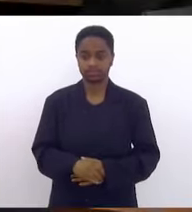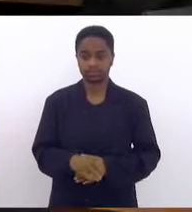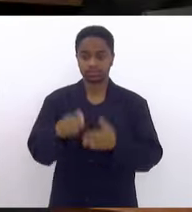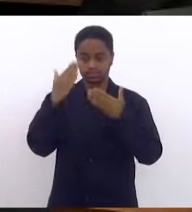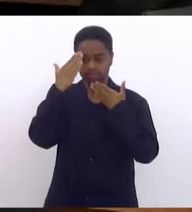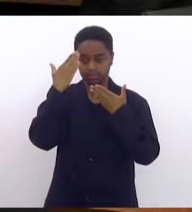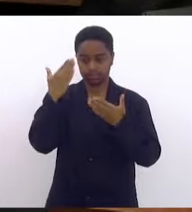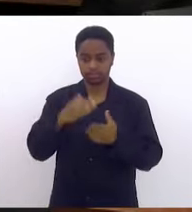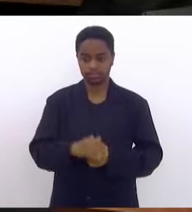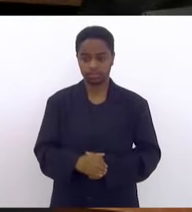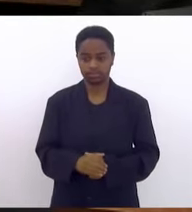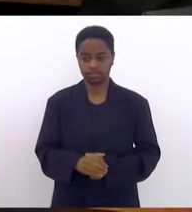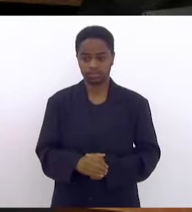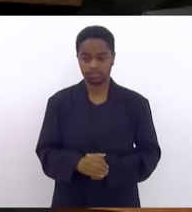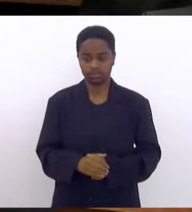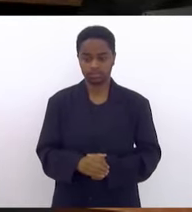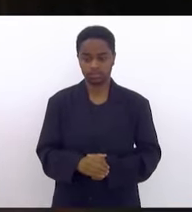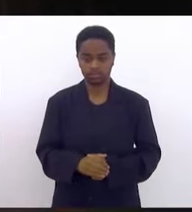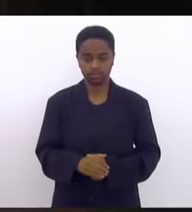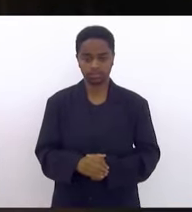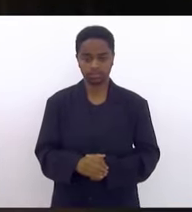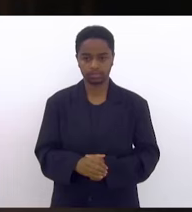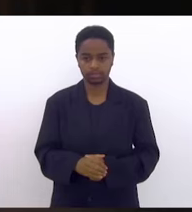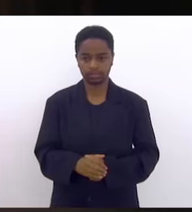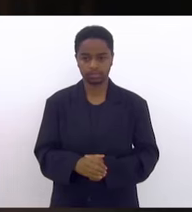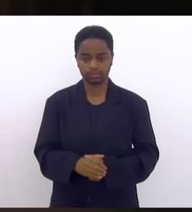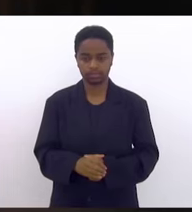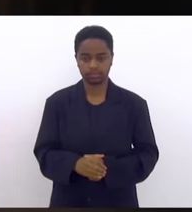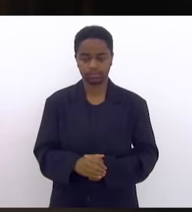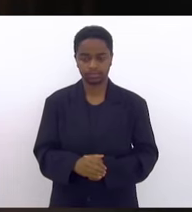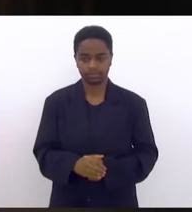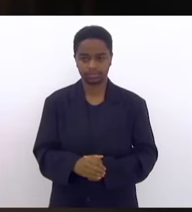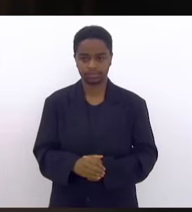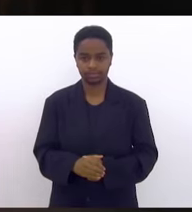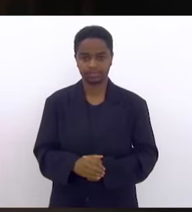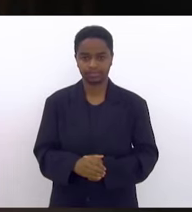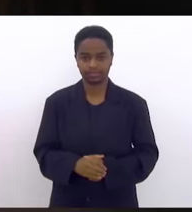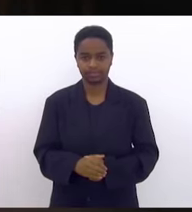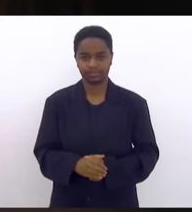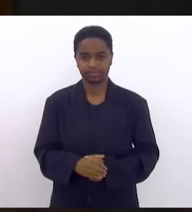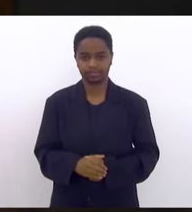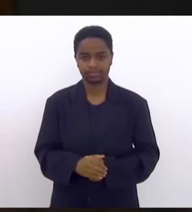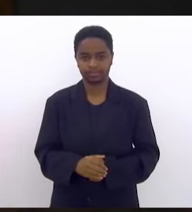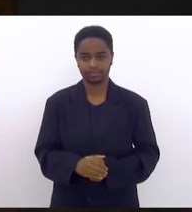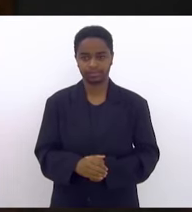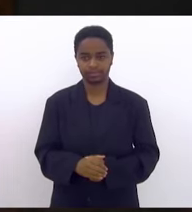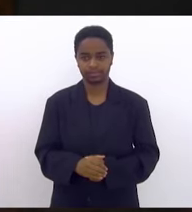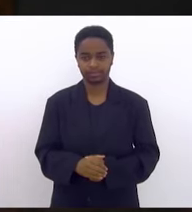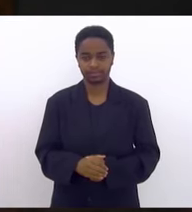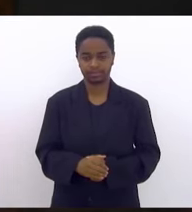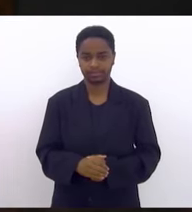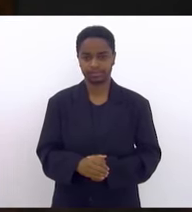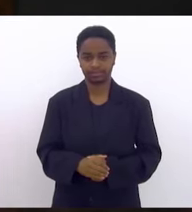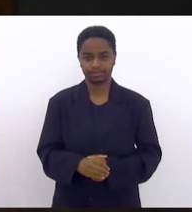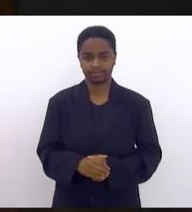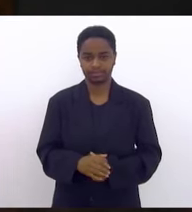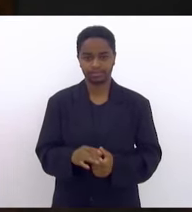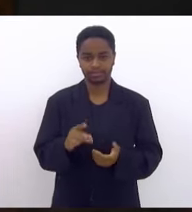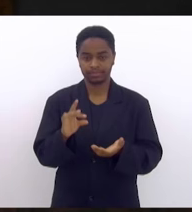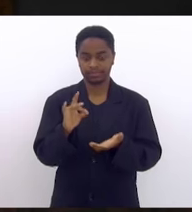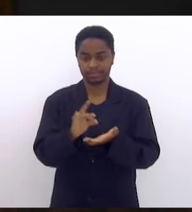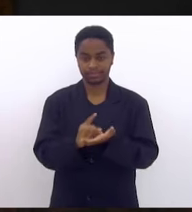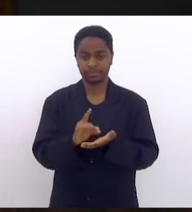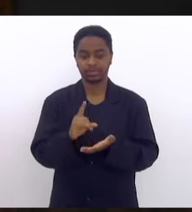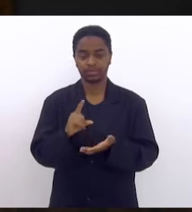vereador Rômulo Carcará, pelas palavras. O esporte está no nosso DNA. Vamos com tudo, hein? É isso. Isso aí, na verdade, é o passaporte para você chegar em